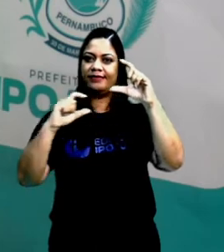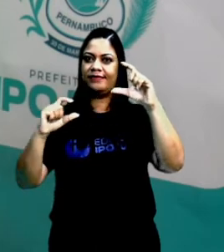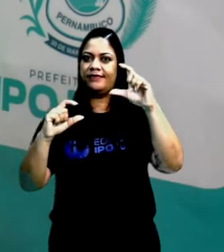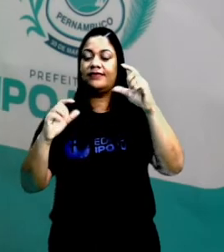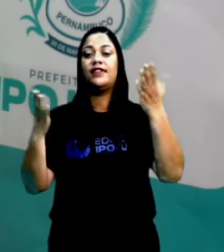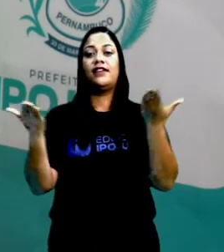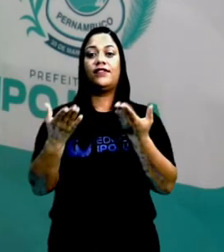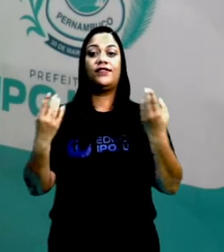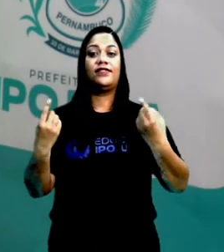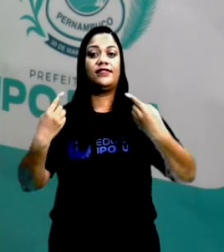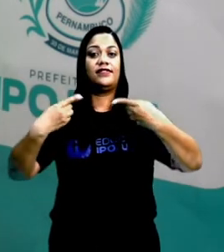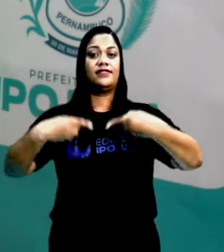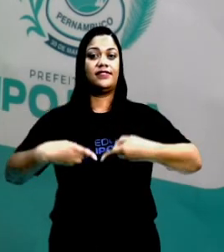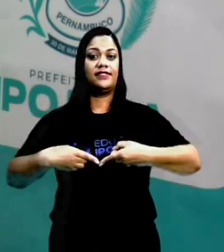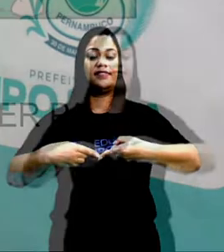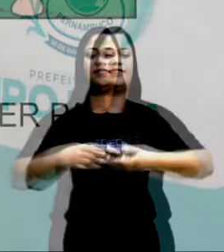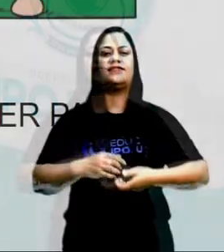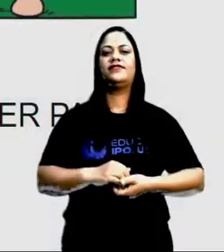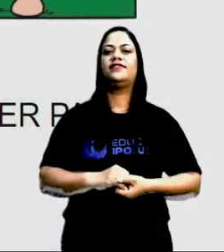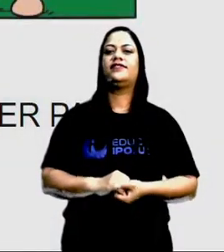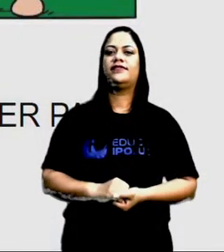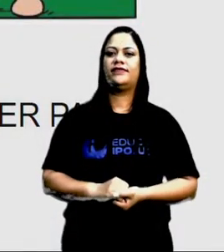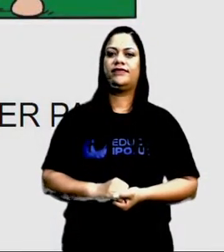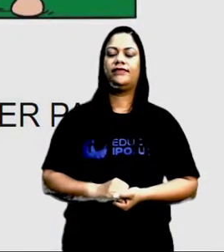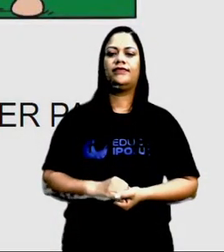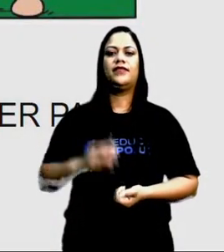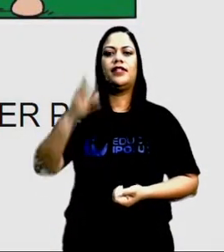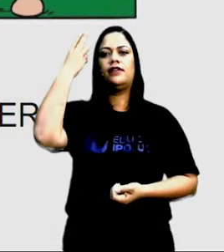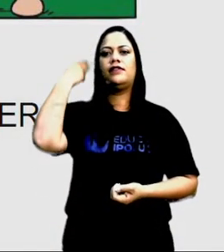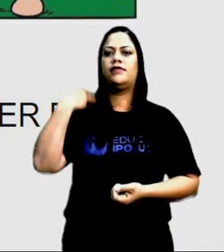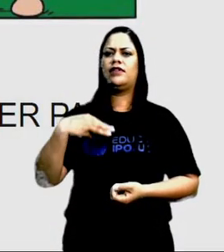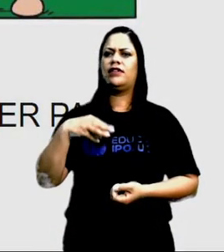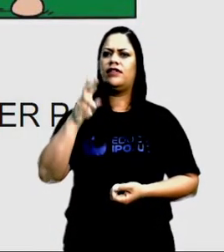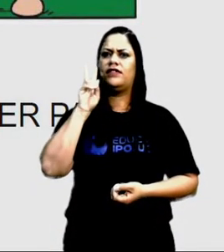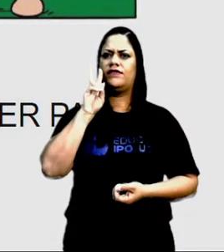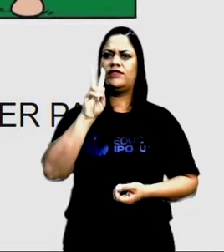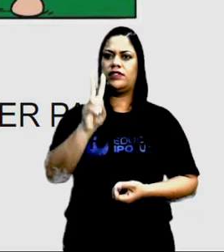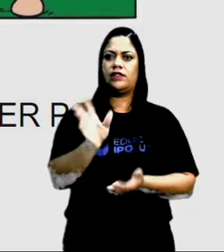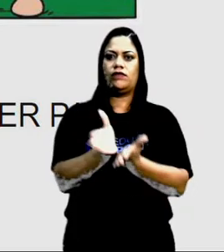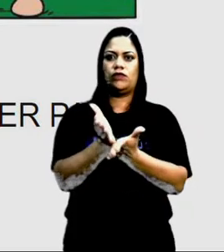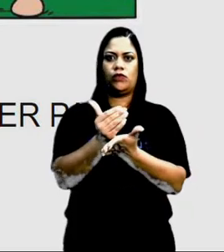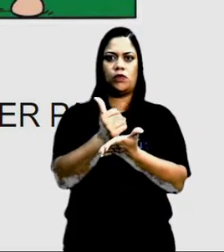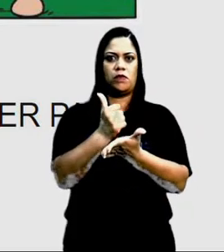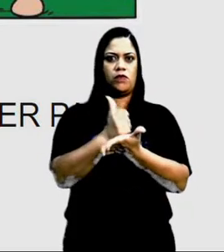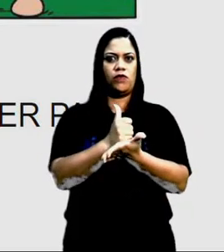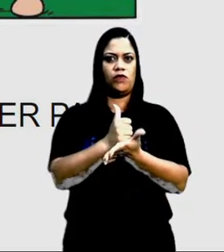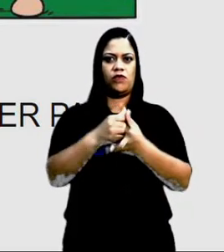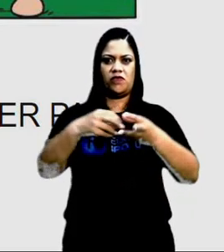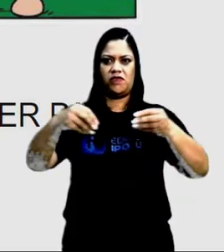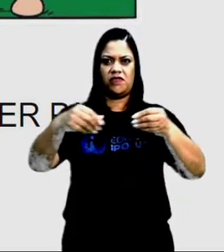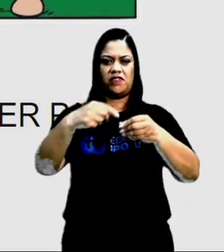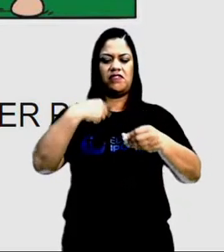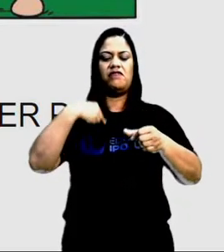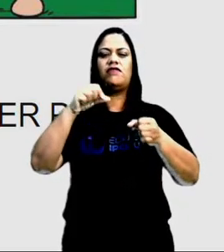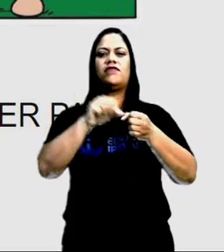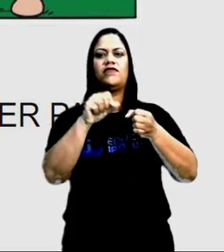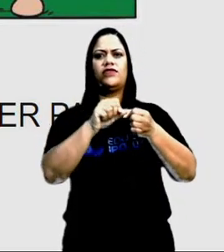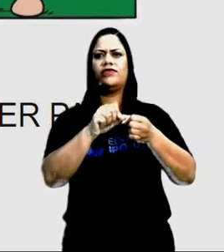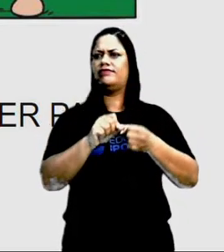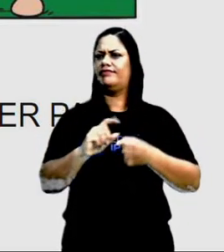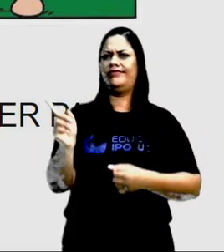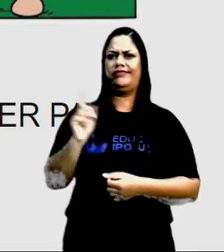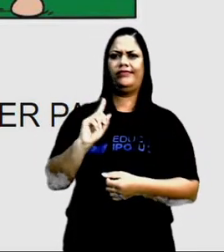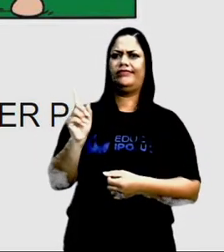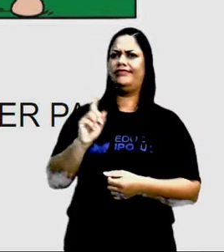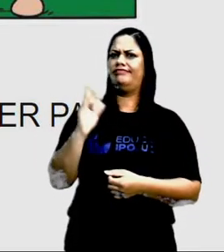Aqui a gente tem uma tirinha que diz assim, ó: Magali, você viu o bolo de barro que eu fiz? Não,